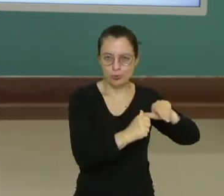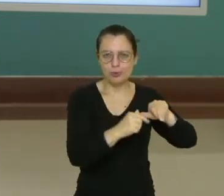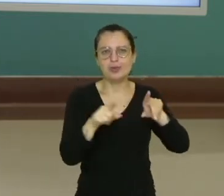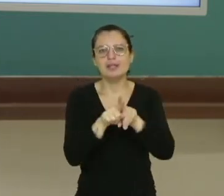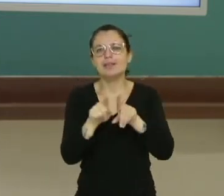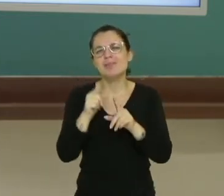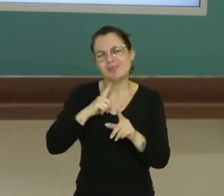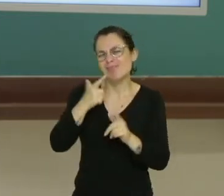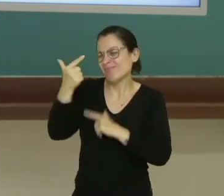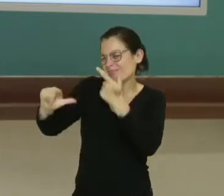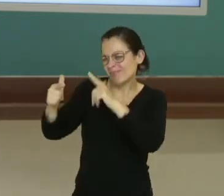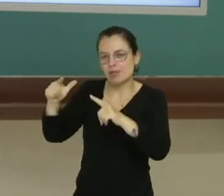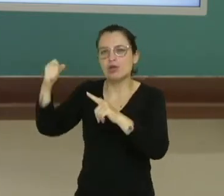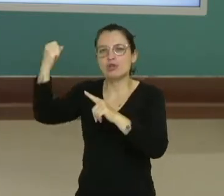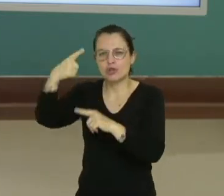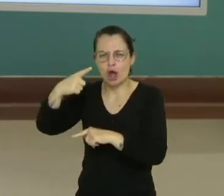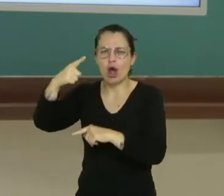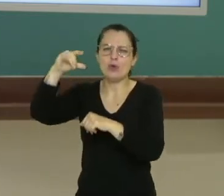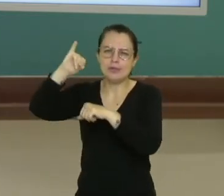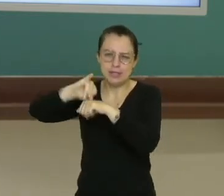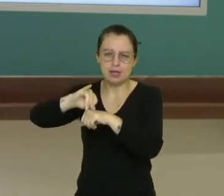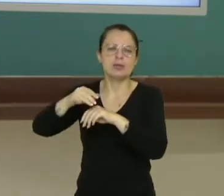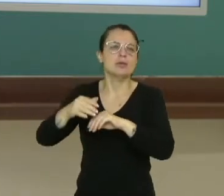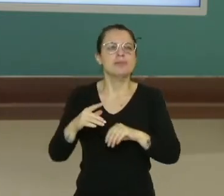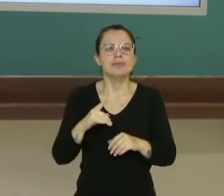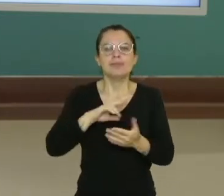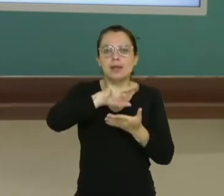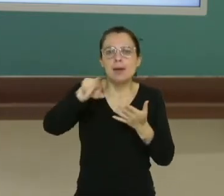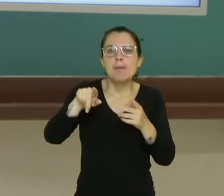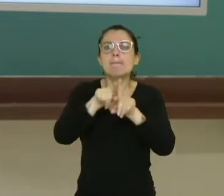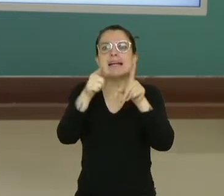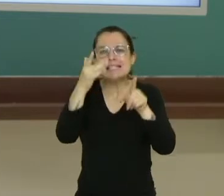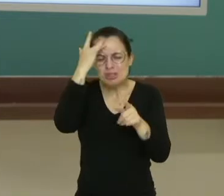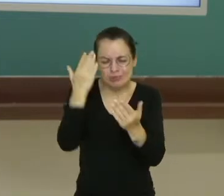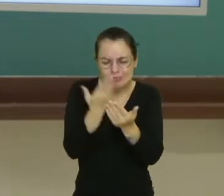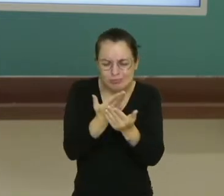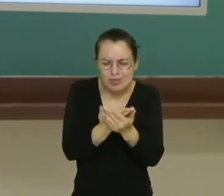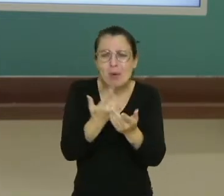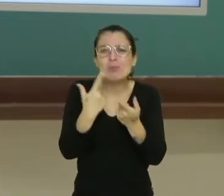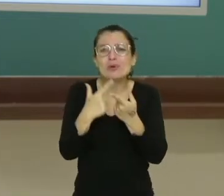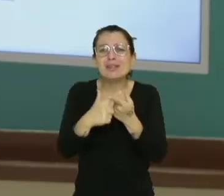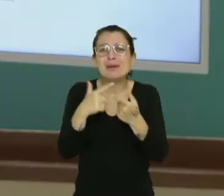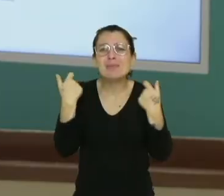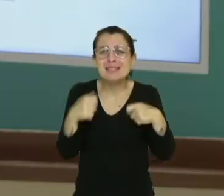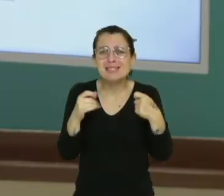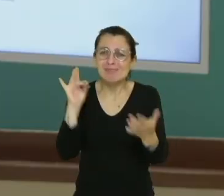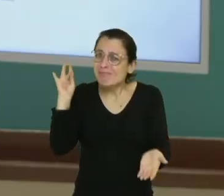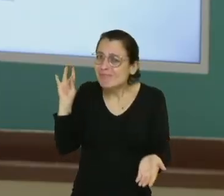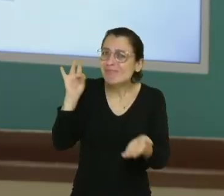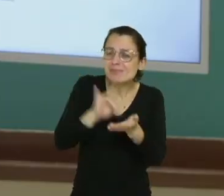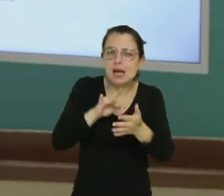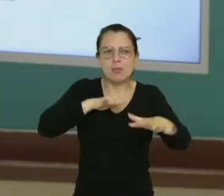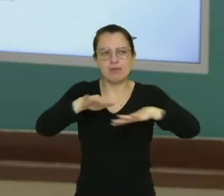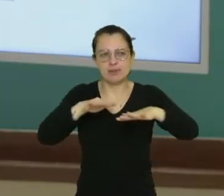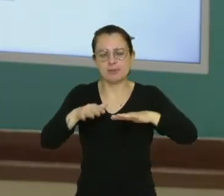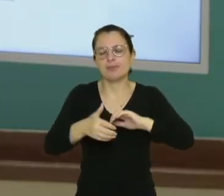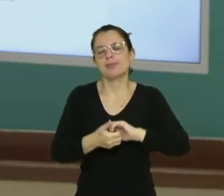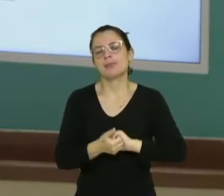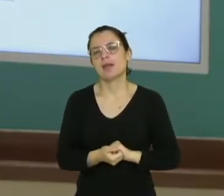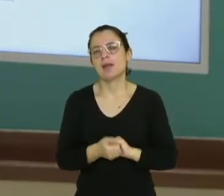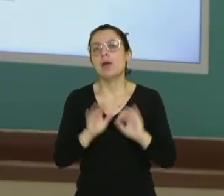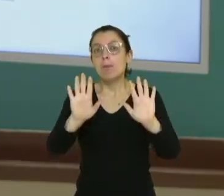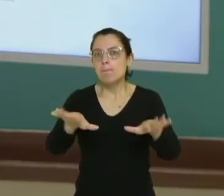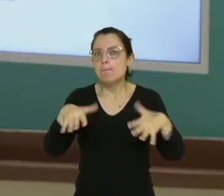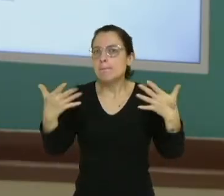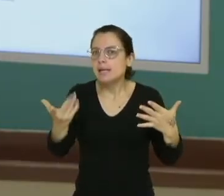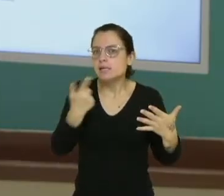mas houve a necessidade de aperfeiçoar essa questão do movimento. Bem, quando a gente fala em movimento, né, a gente pode perguntar